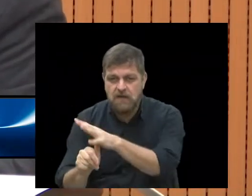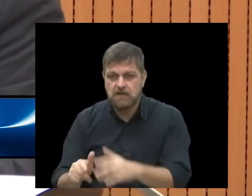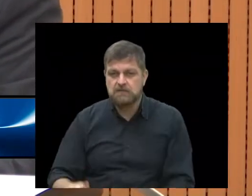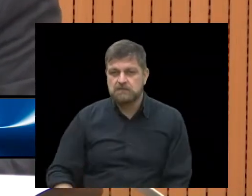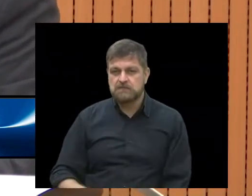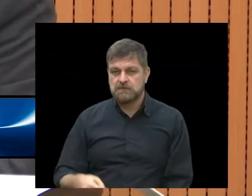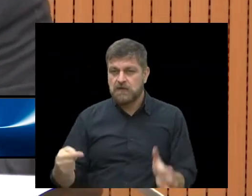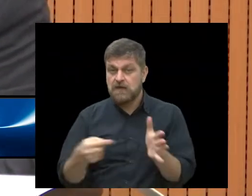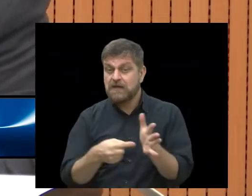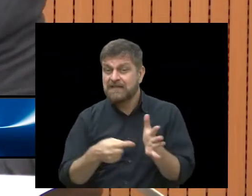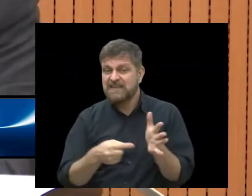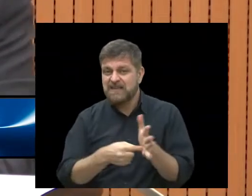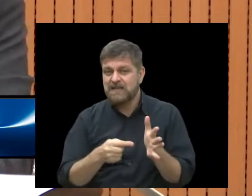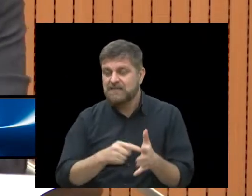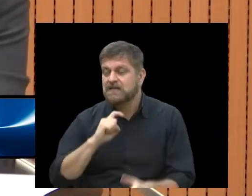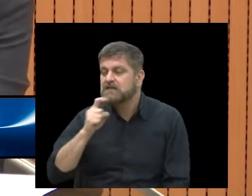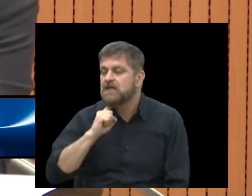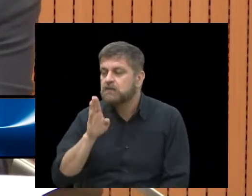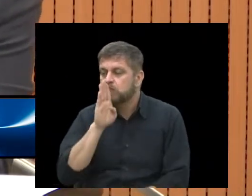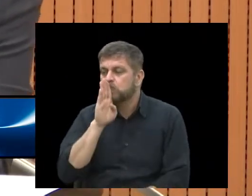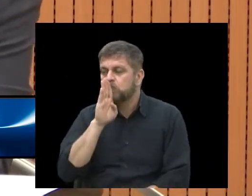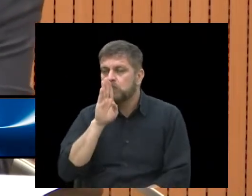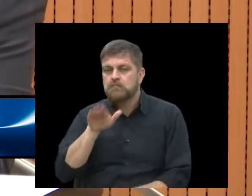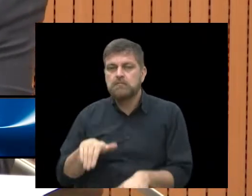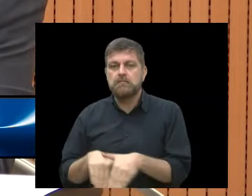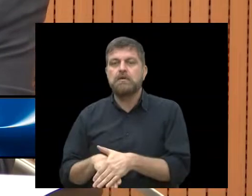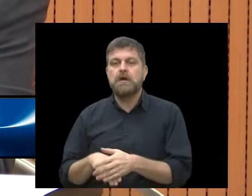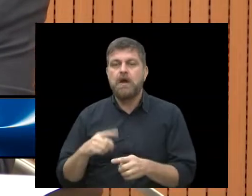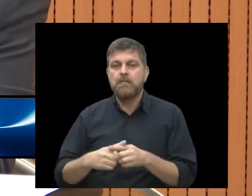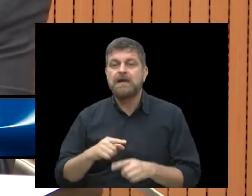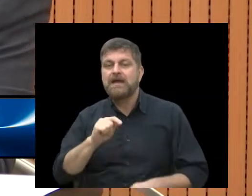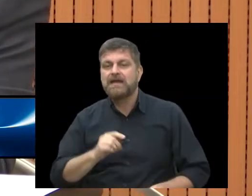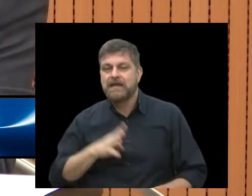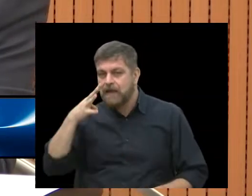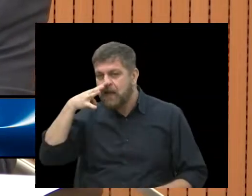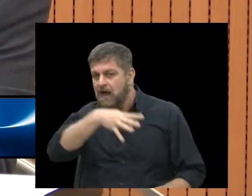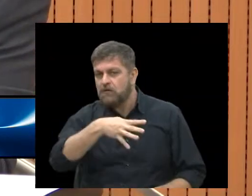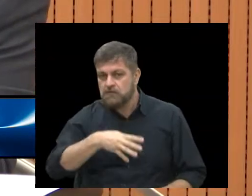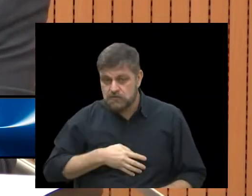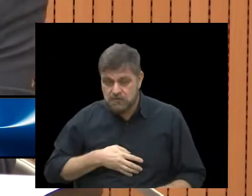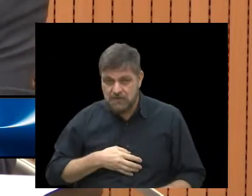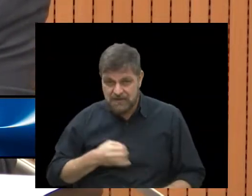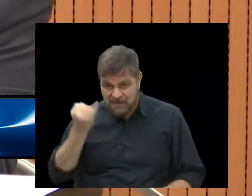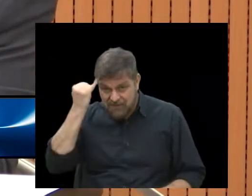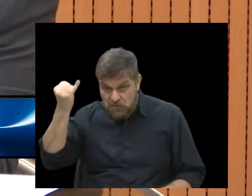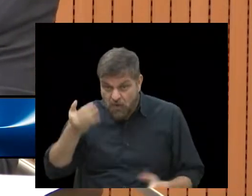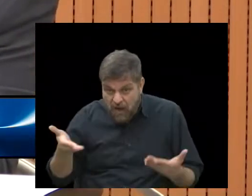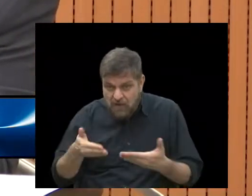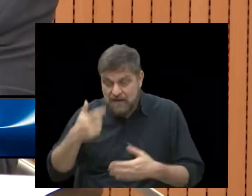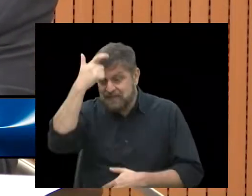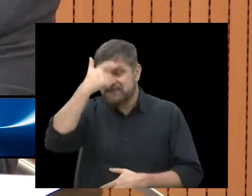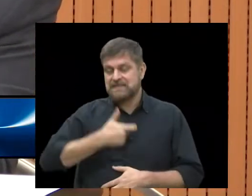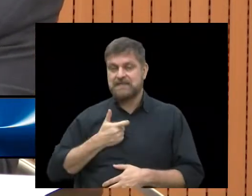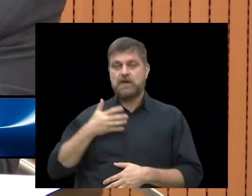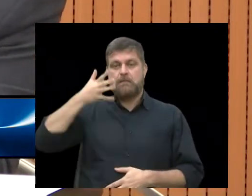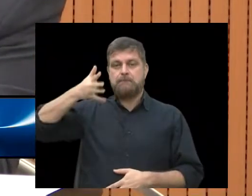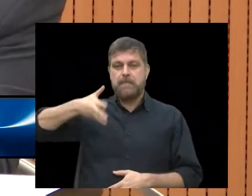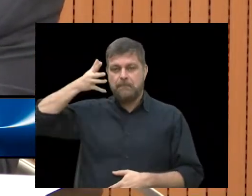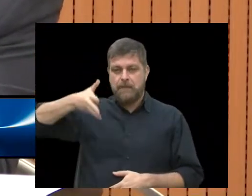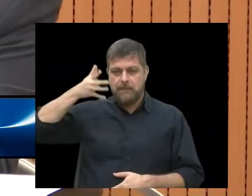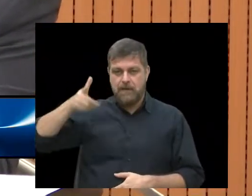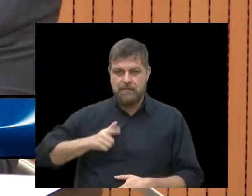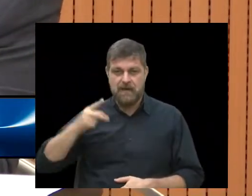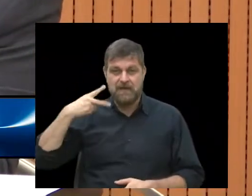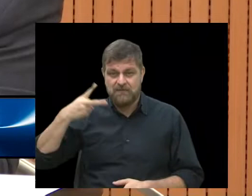para denúncia na corregedoria e nem vai ser. Até porque quem falou isso não inventou a roda. Agora, se eu falar aqui que além de